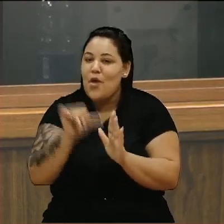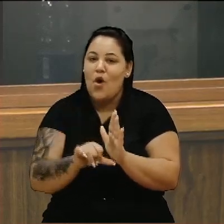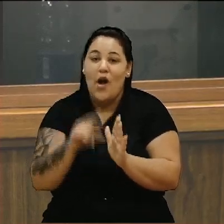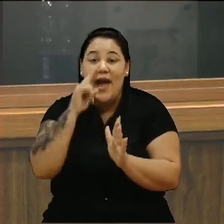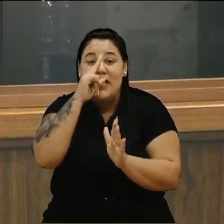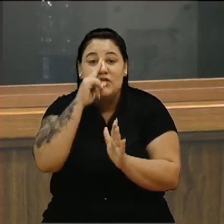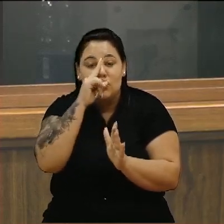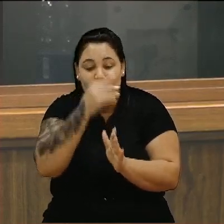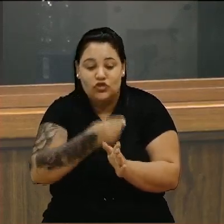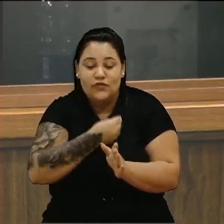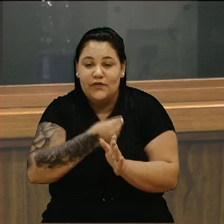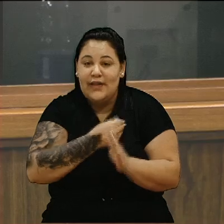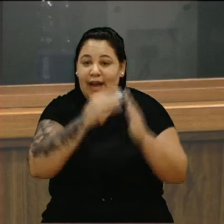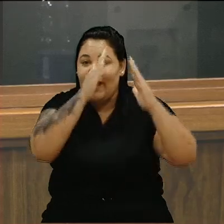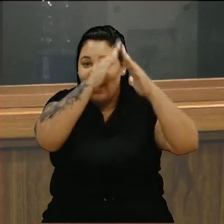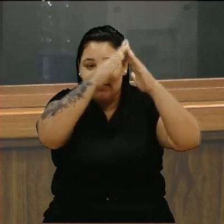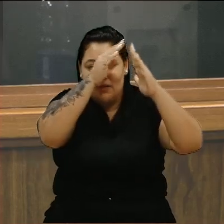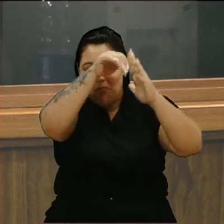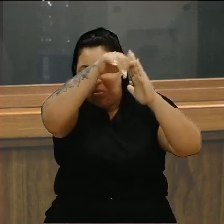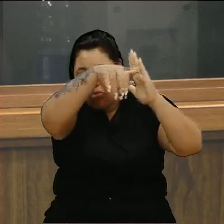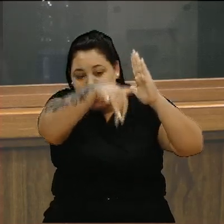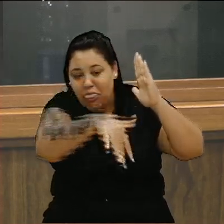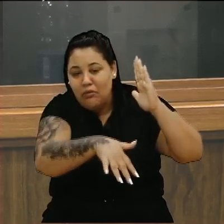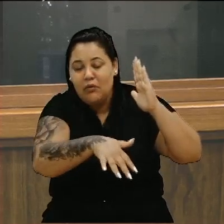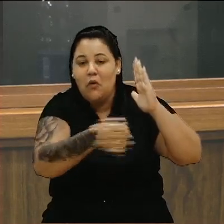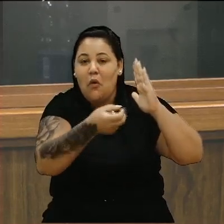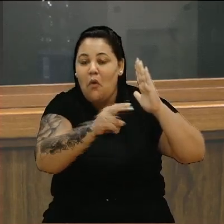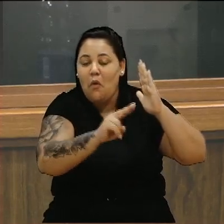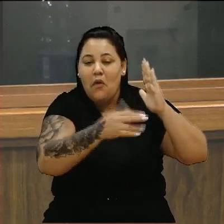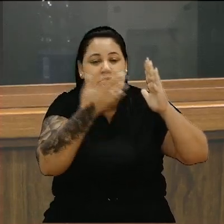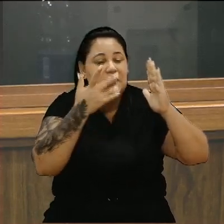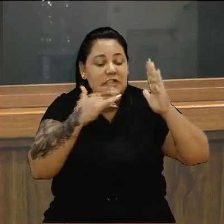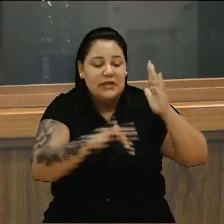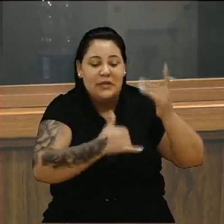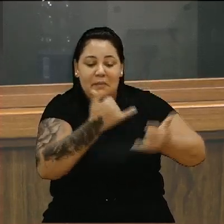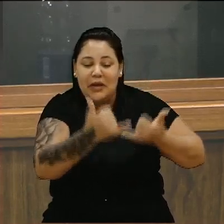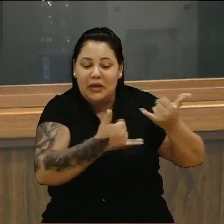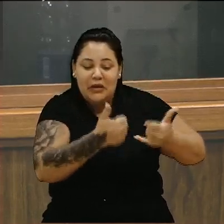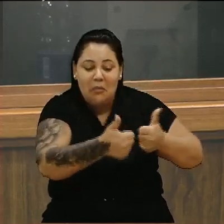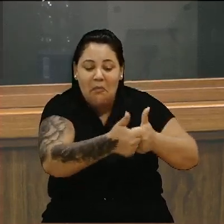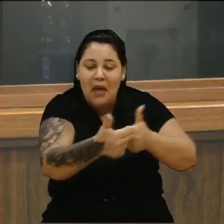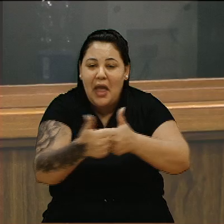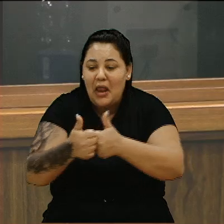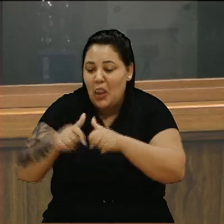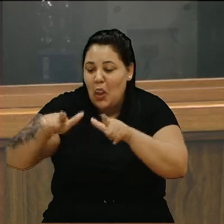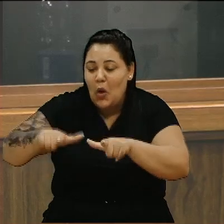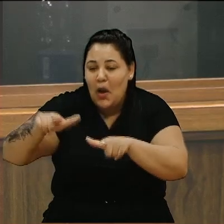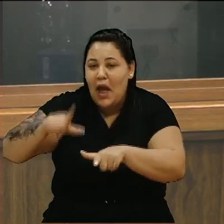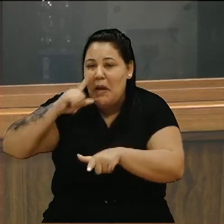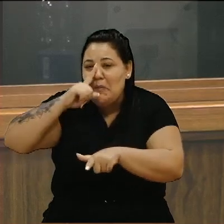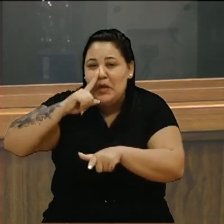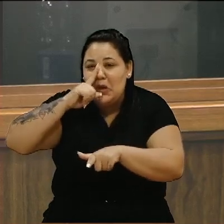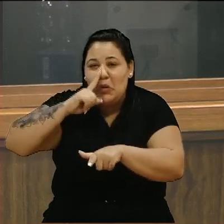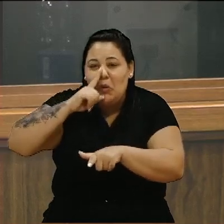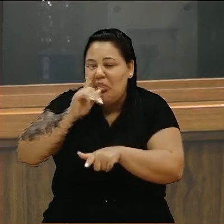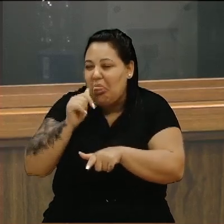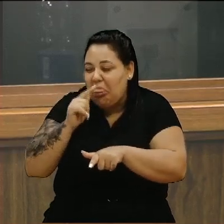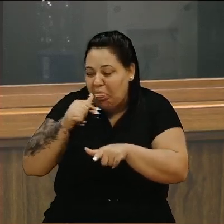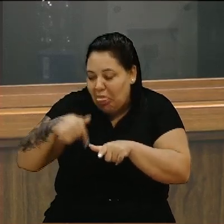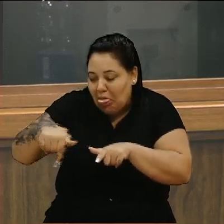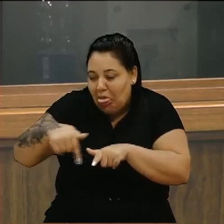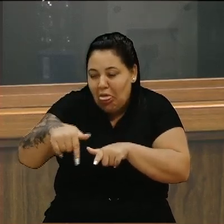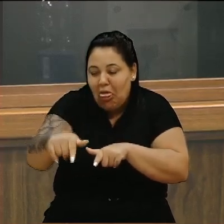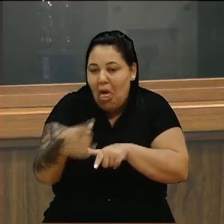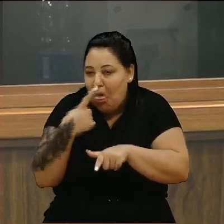muitas vezes, de desabamento, brincando ali as crianças no saneamento, no esgoto a